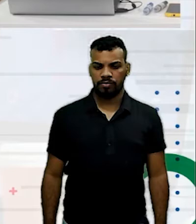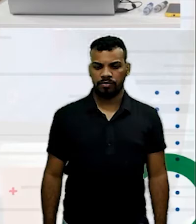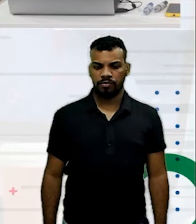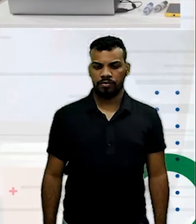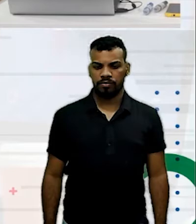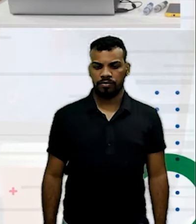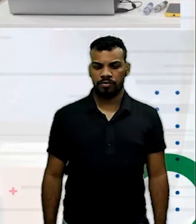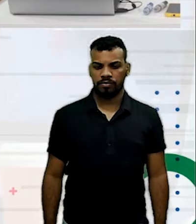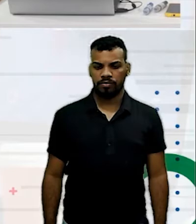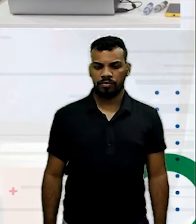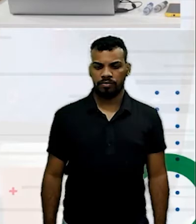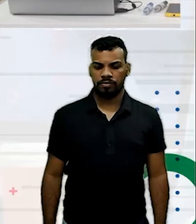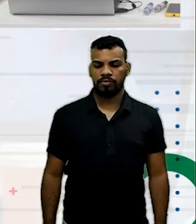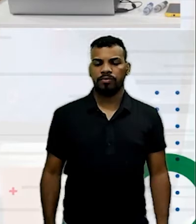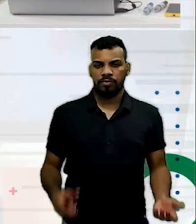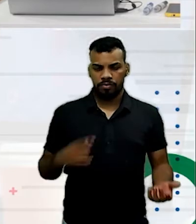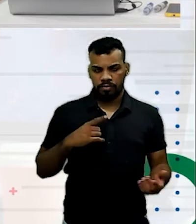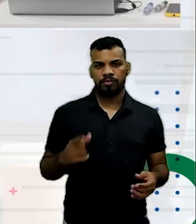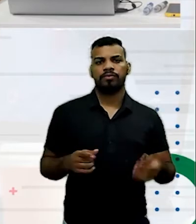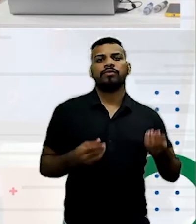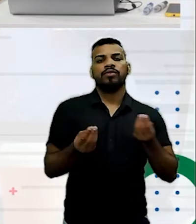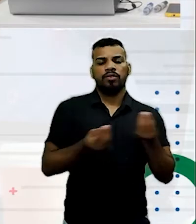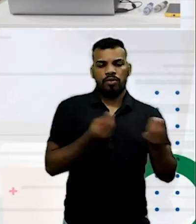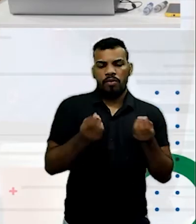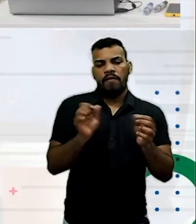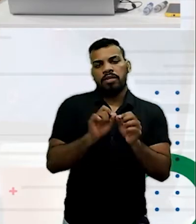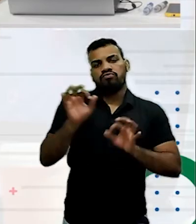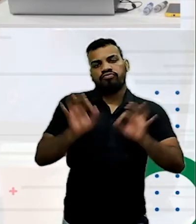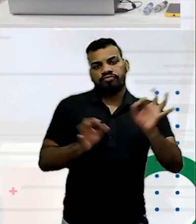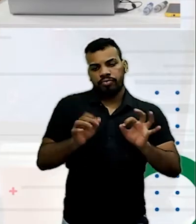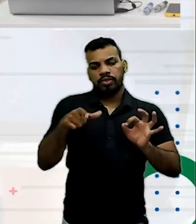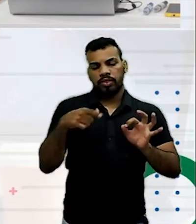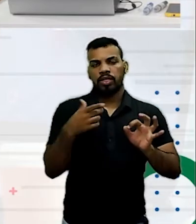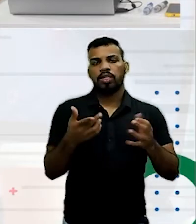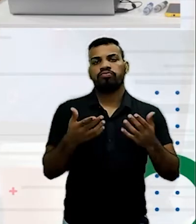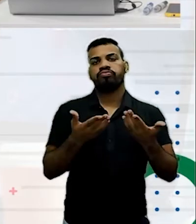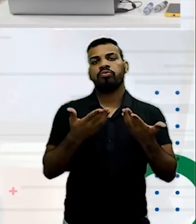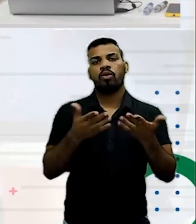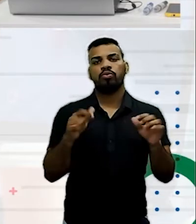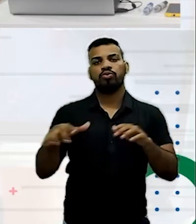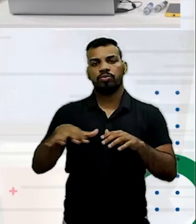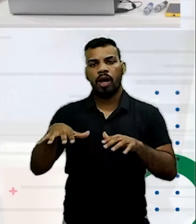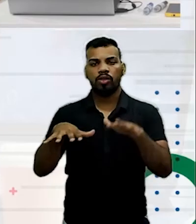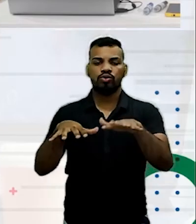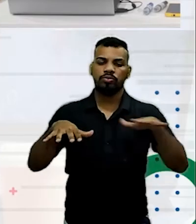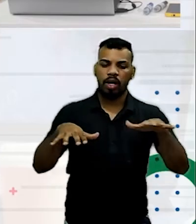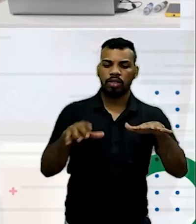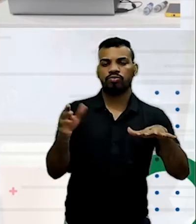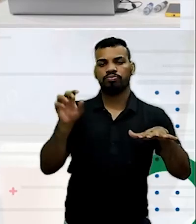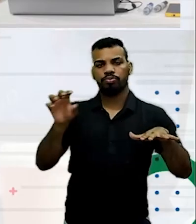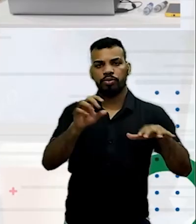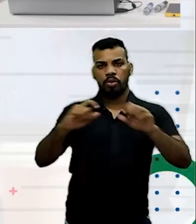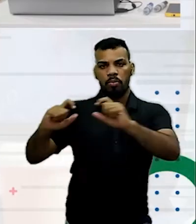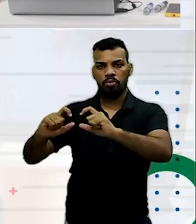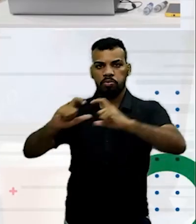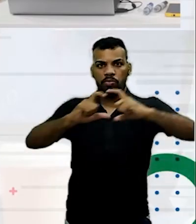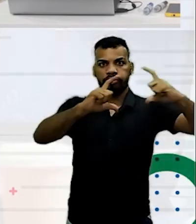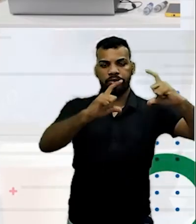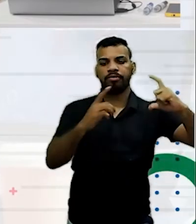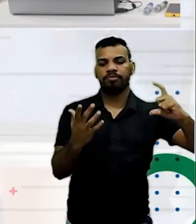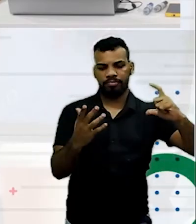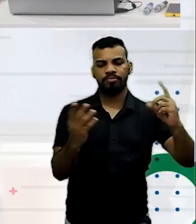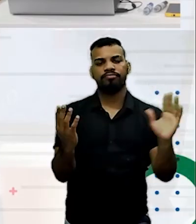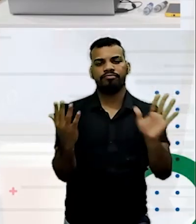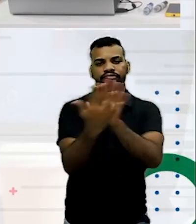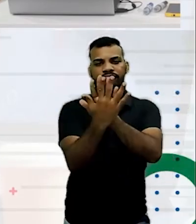elemento roxo, certo? Então ele vai calcular justamente a média do espaço desse para esse e desse para